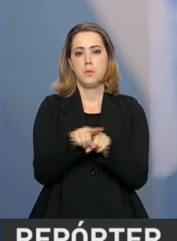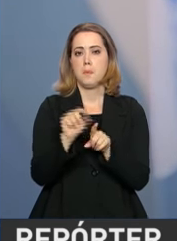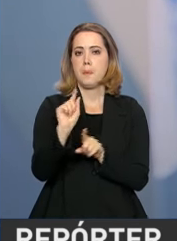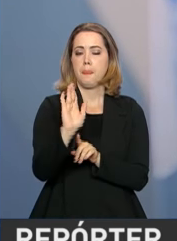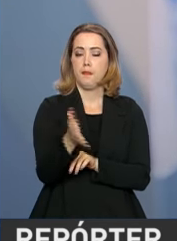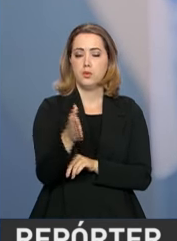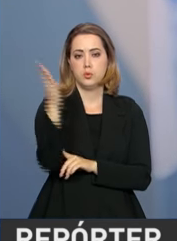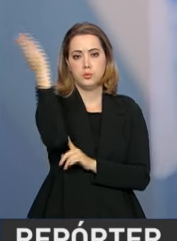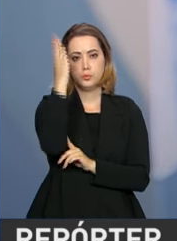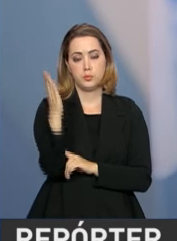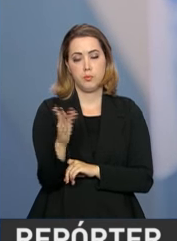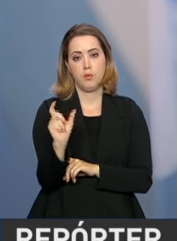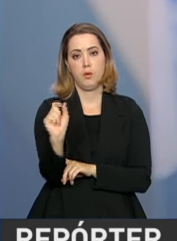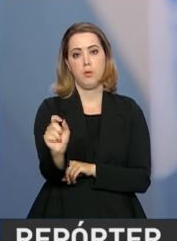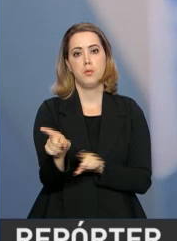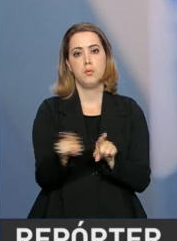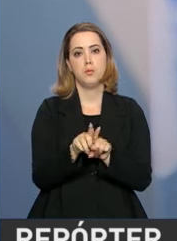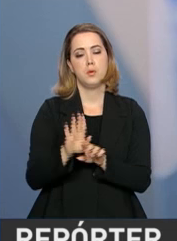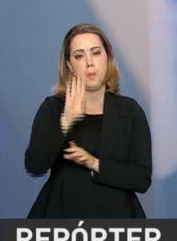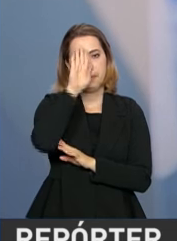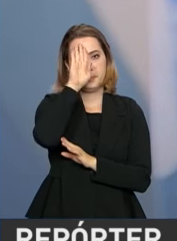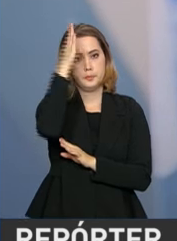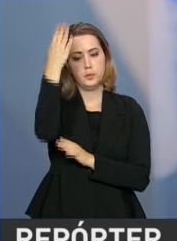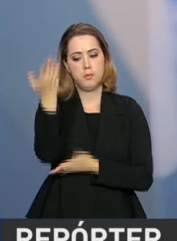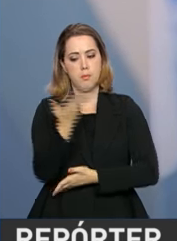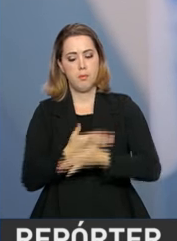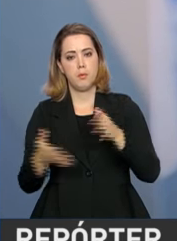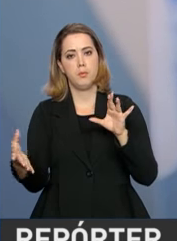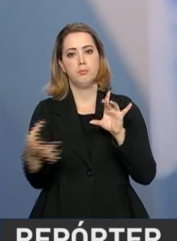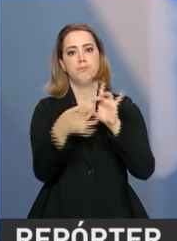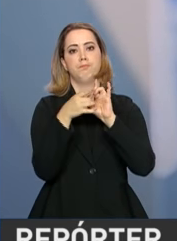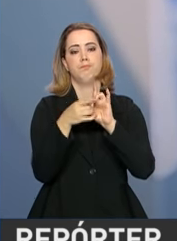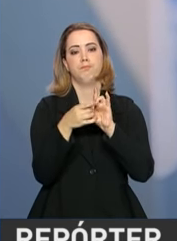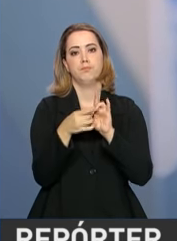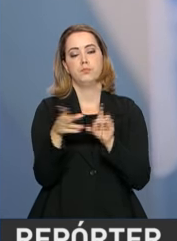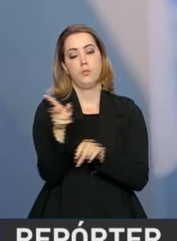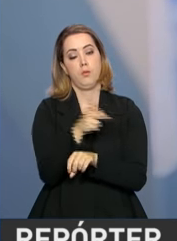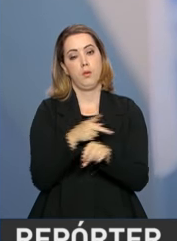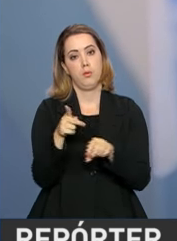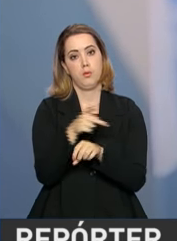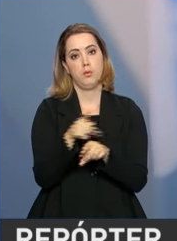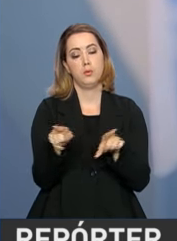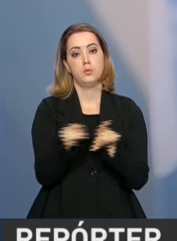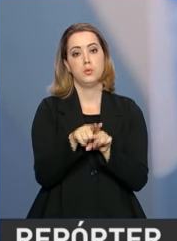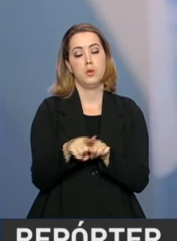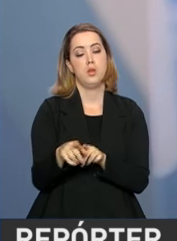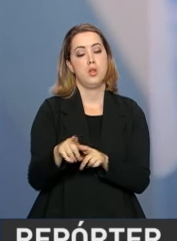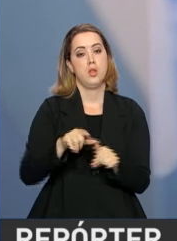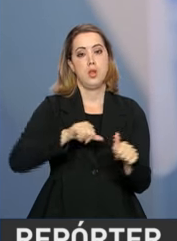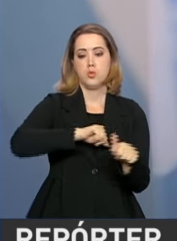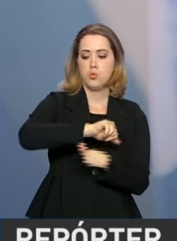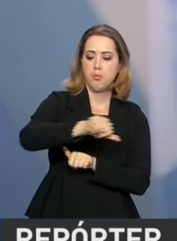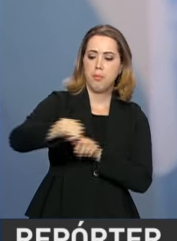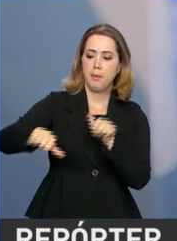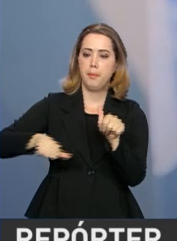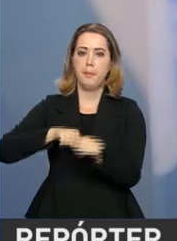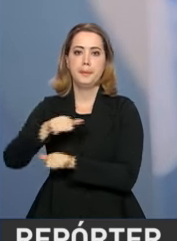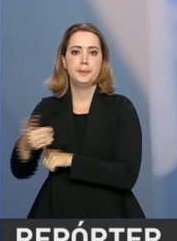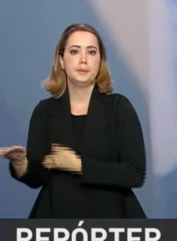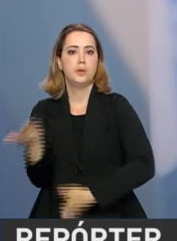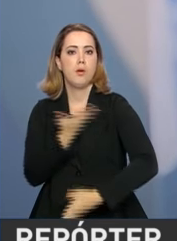Já o Brasil é o principal parceiro comercial da Argentina. Em 2015, as trocas comerciais entre os